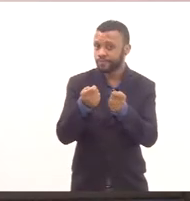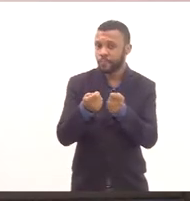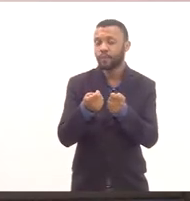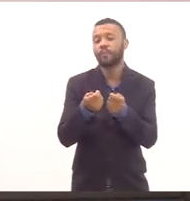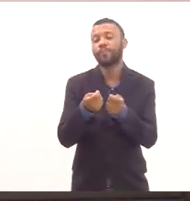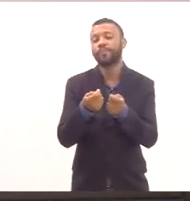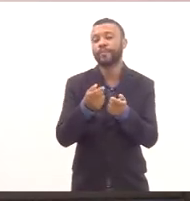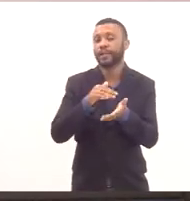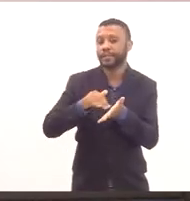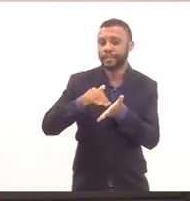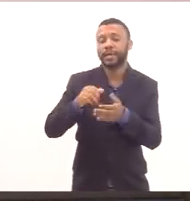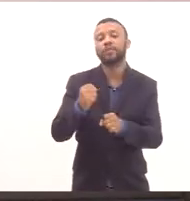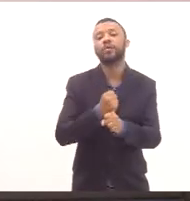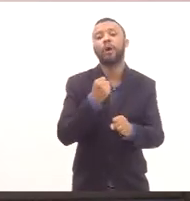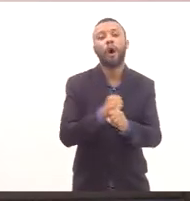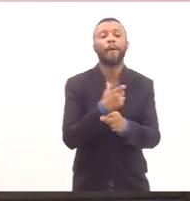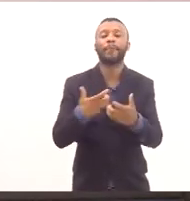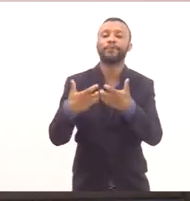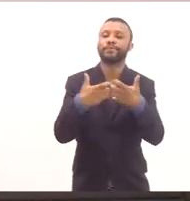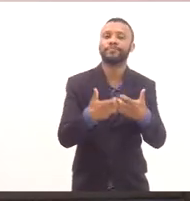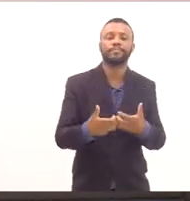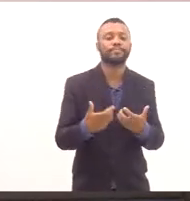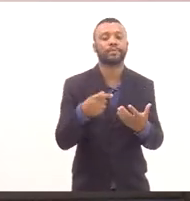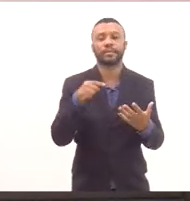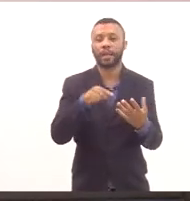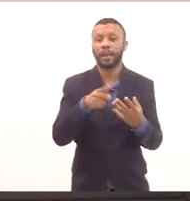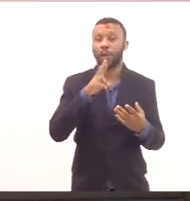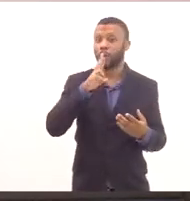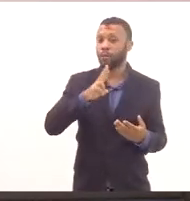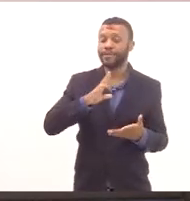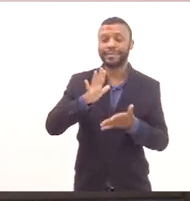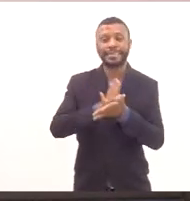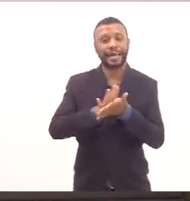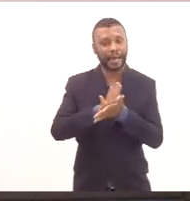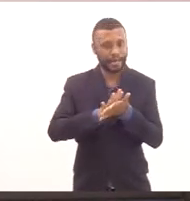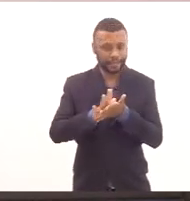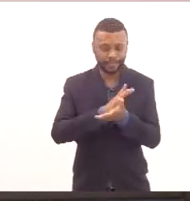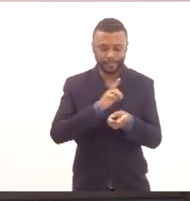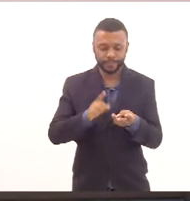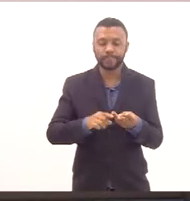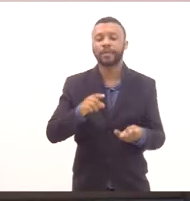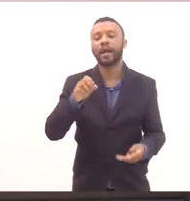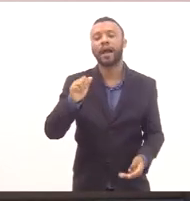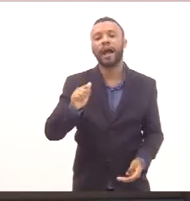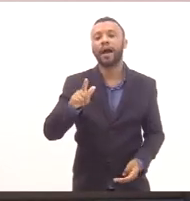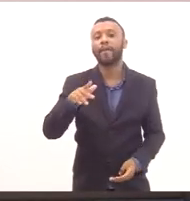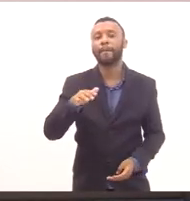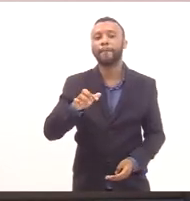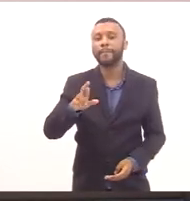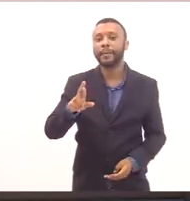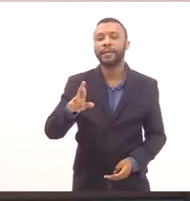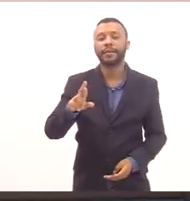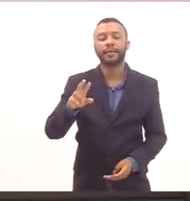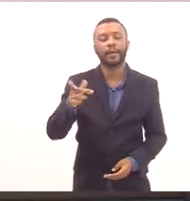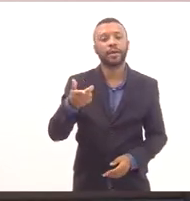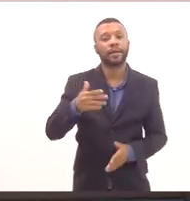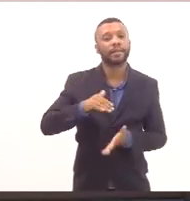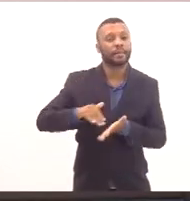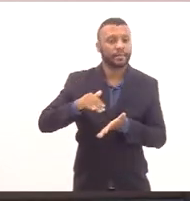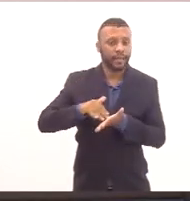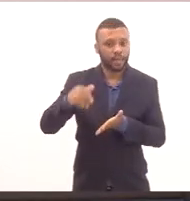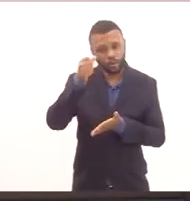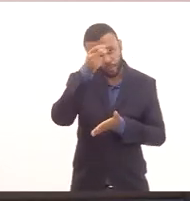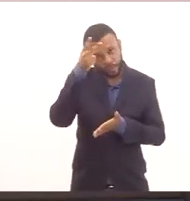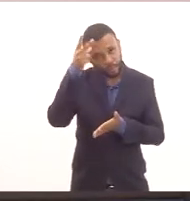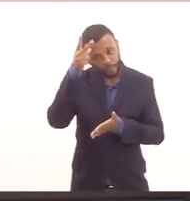Secretaria de obras de Petrópolis também não respondeu senhor Almir Smith secretário municipal de obras de